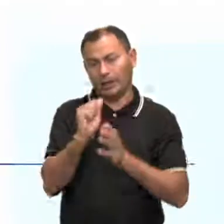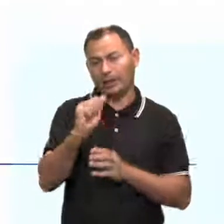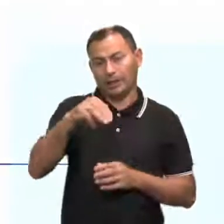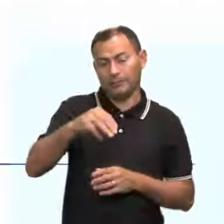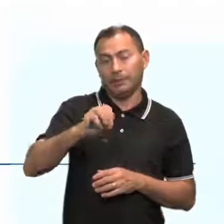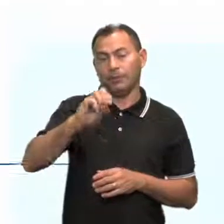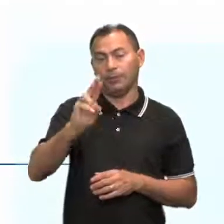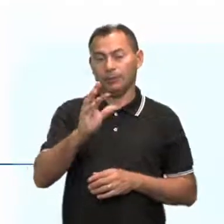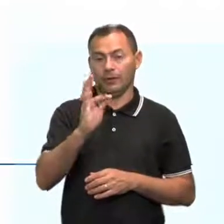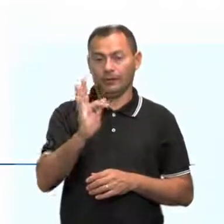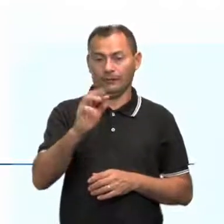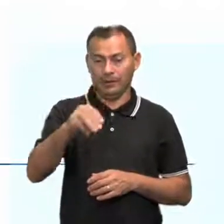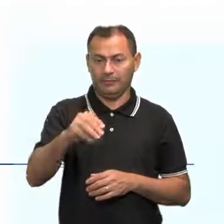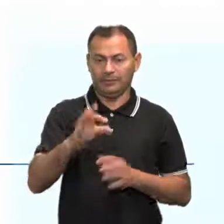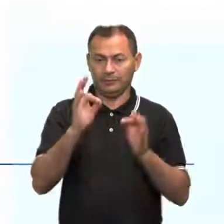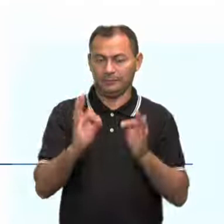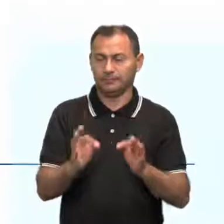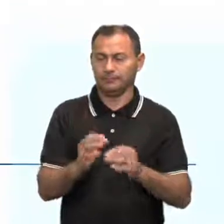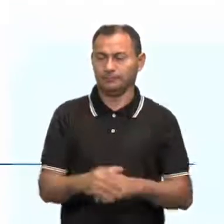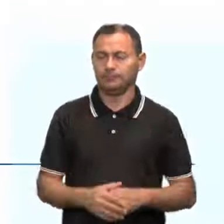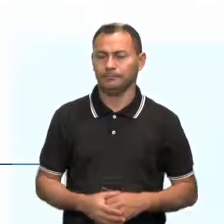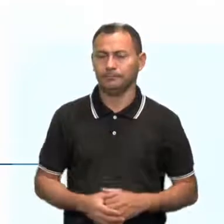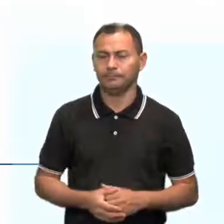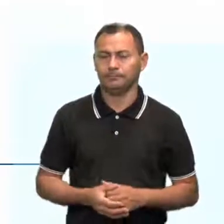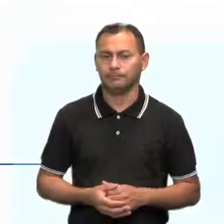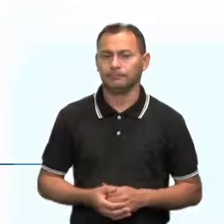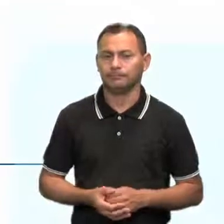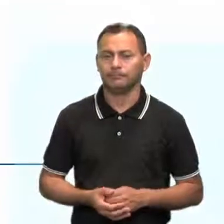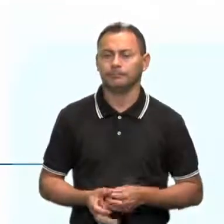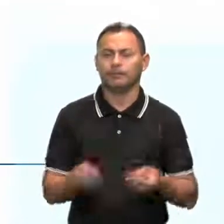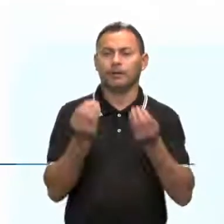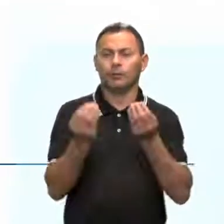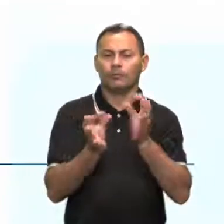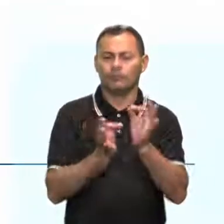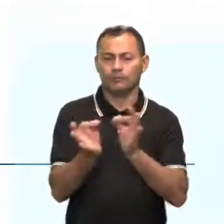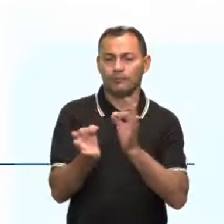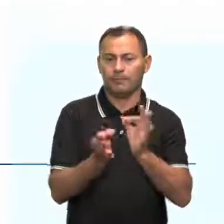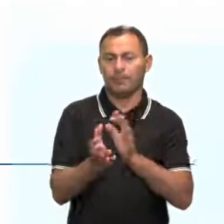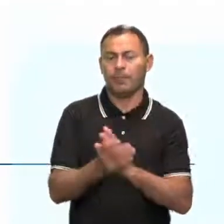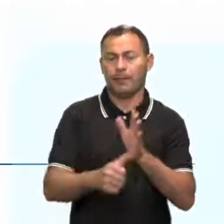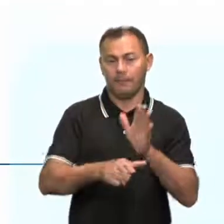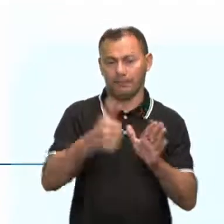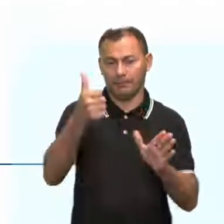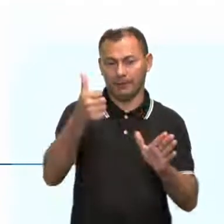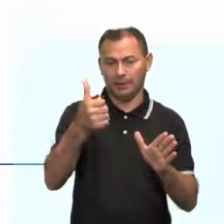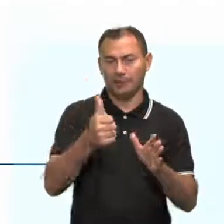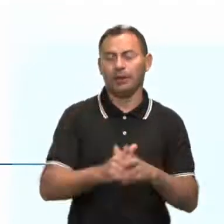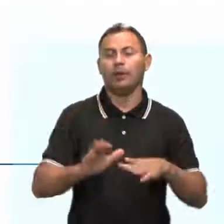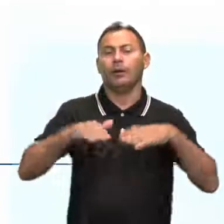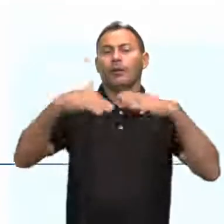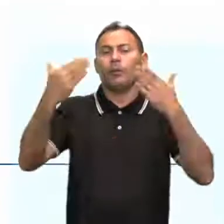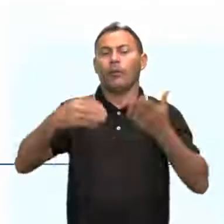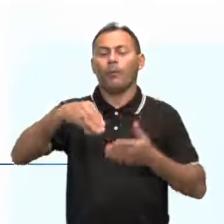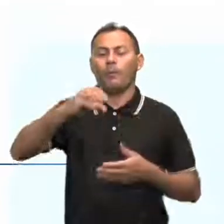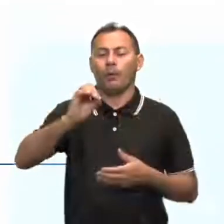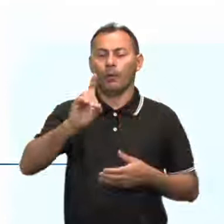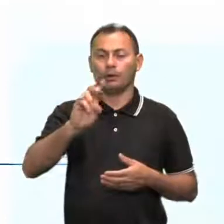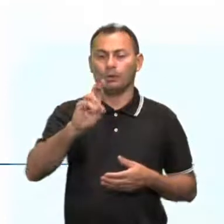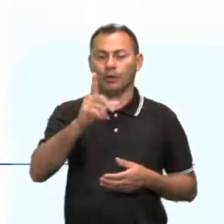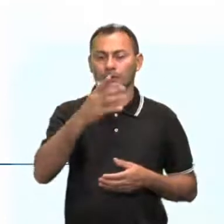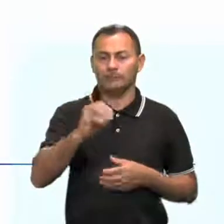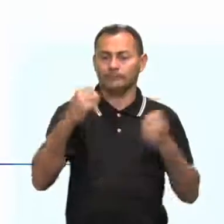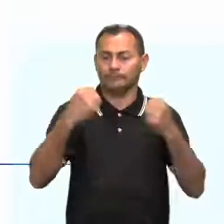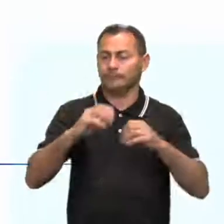ou FM, certo? Então, como resolver? Primeiro, qual que é a modulação